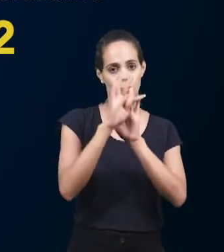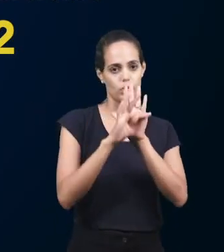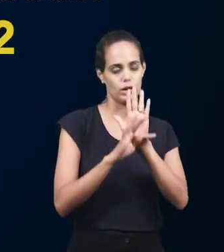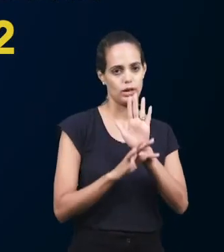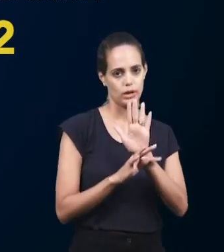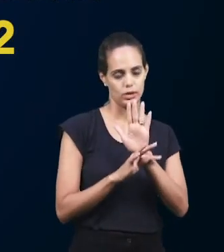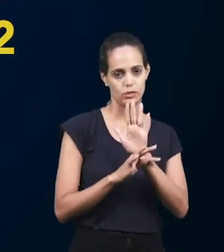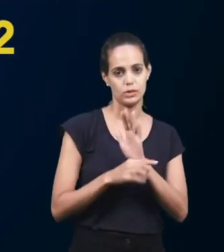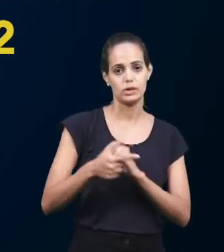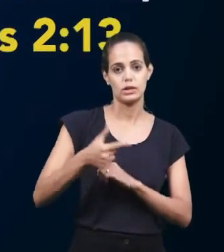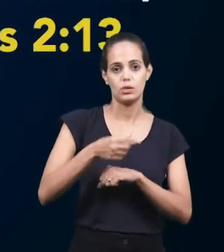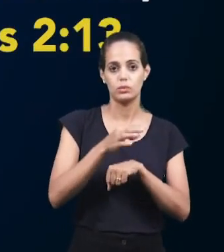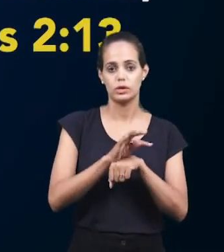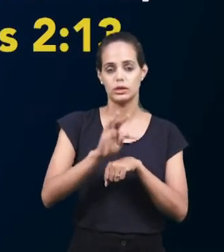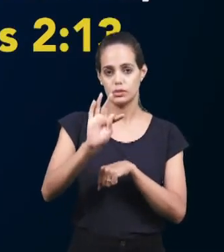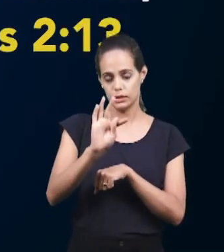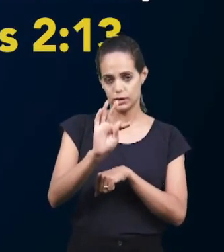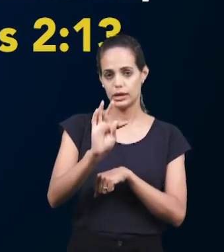está em